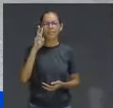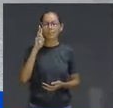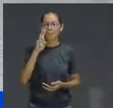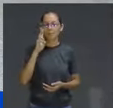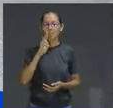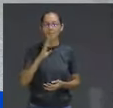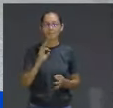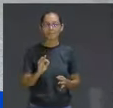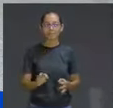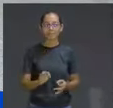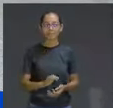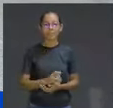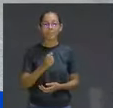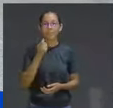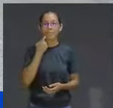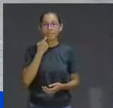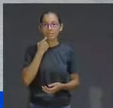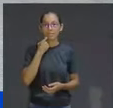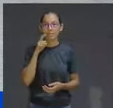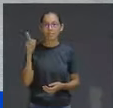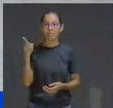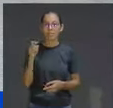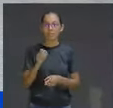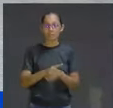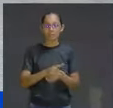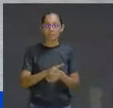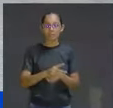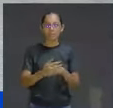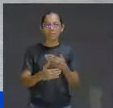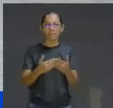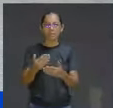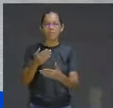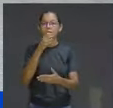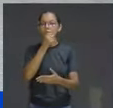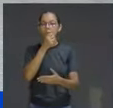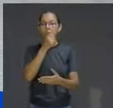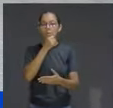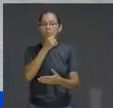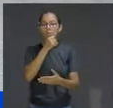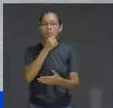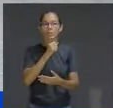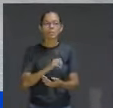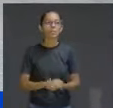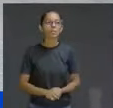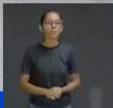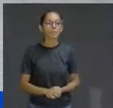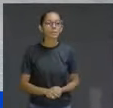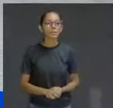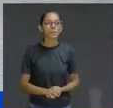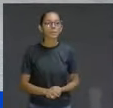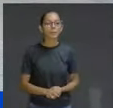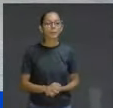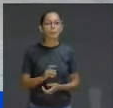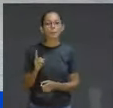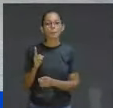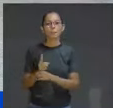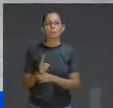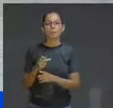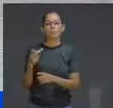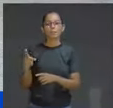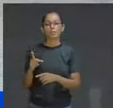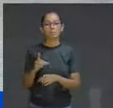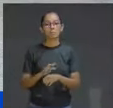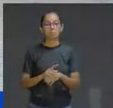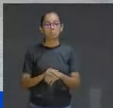sexta-feira fizemos a festa, quando foi no sábado, Permanece imagem ampla do plenário, com a palavra desembargador João Lage. Constataram já um